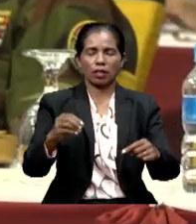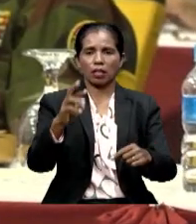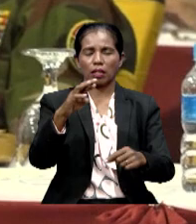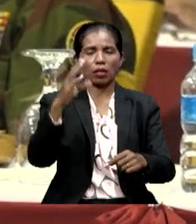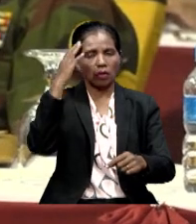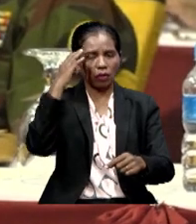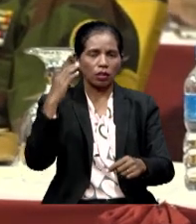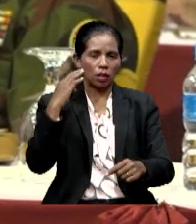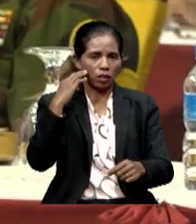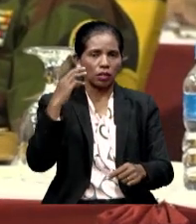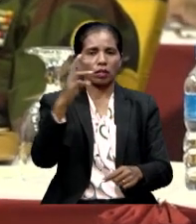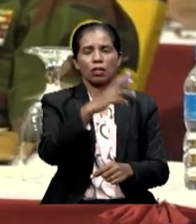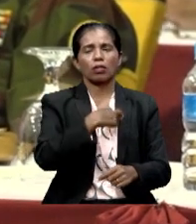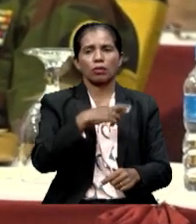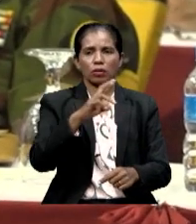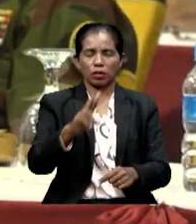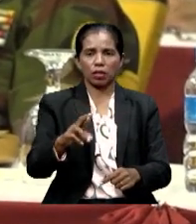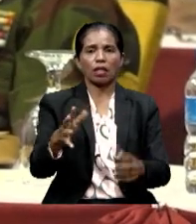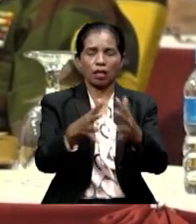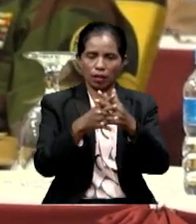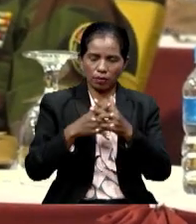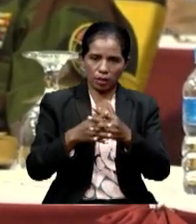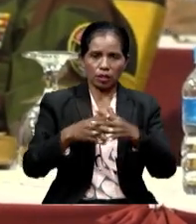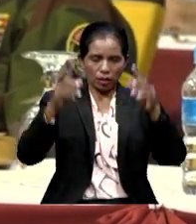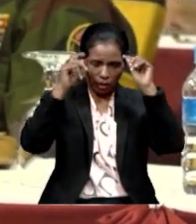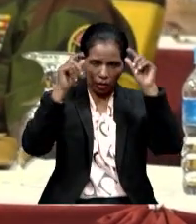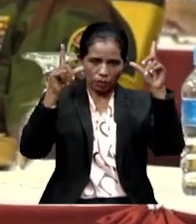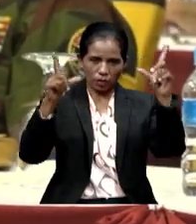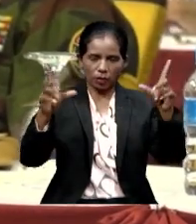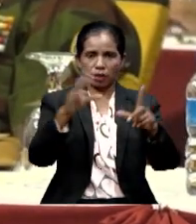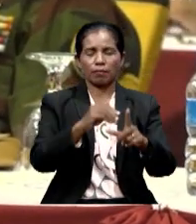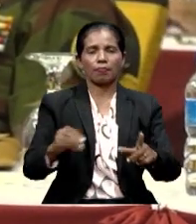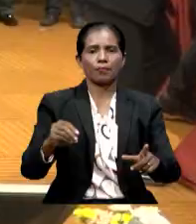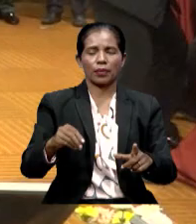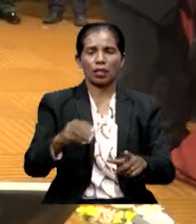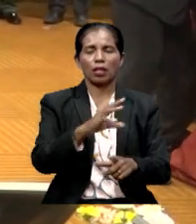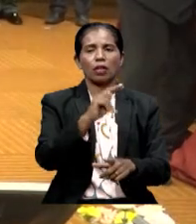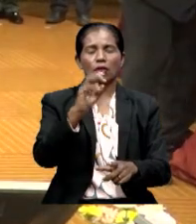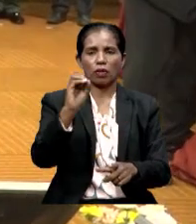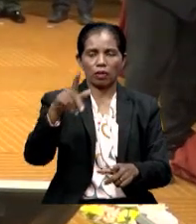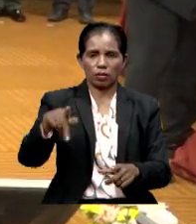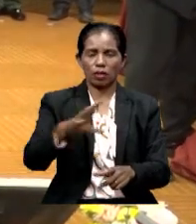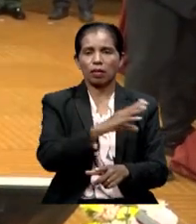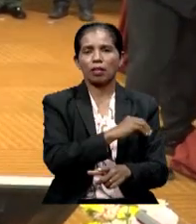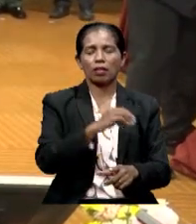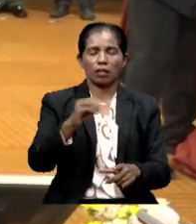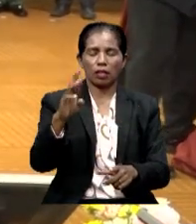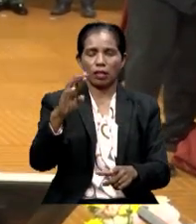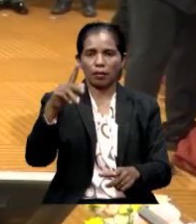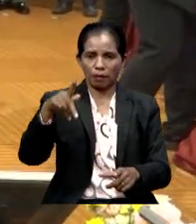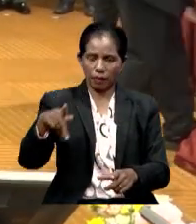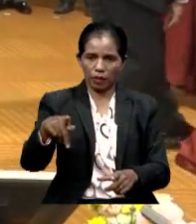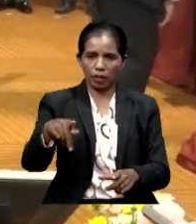Coreia, Rússia, Estados Unidos de América, Timor-Leste, Papua, Nova Guiné, Bangladesh, República